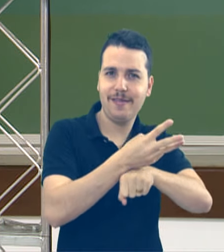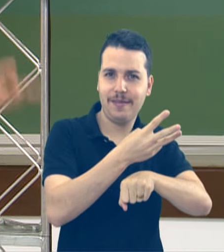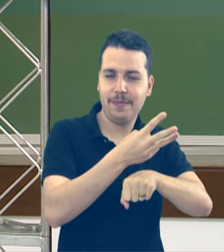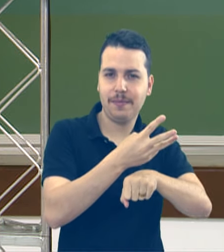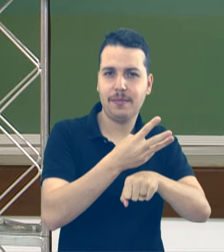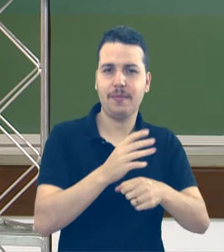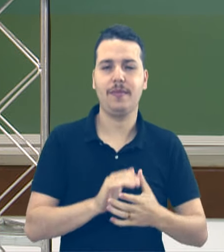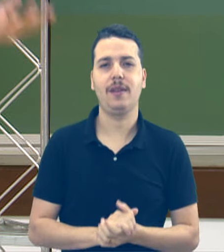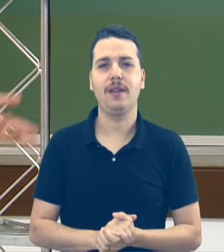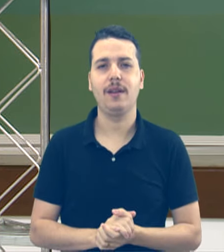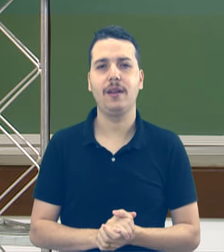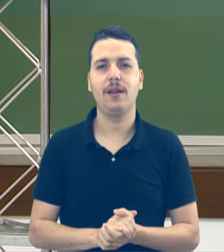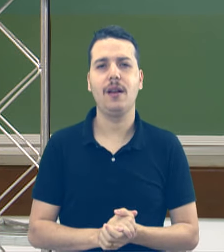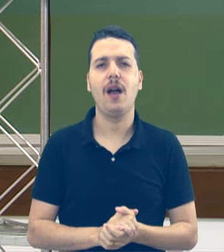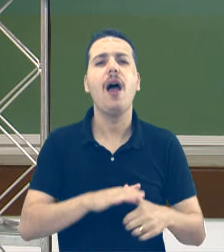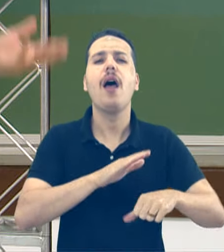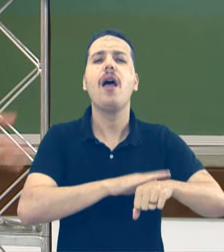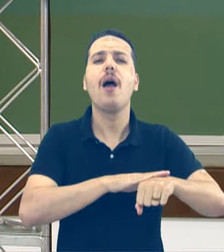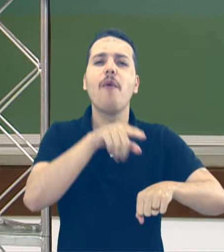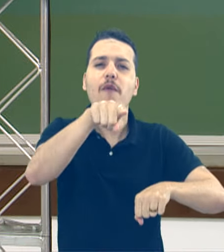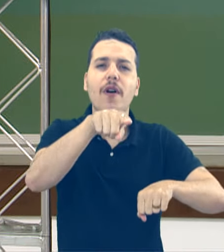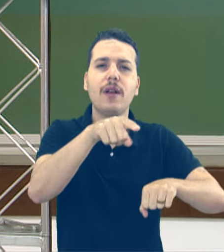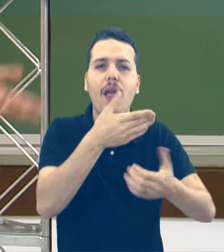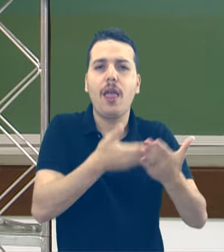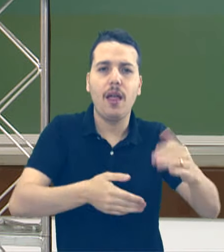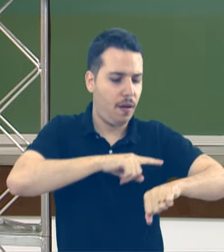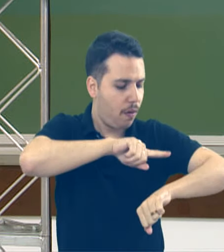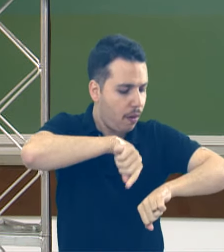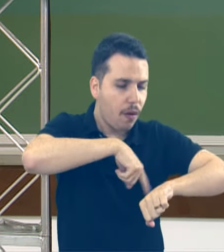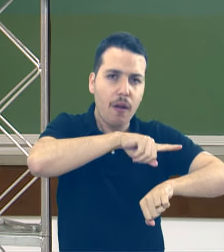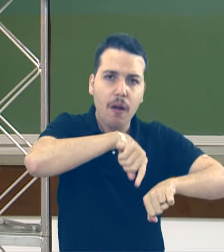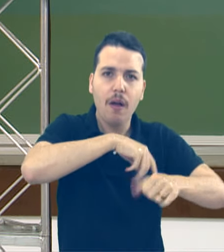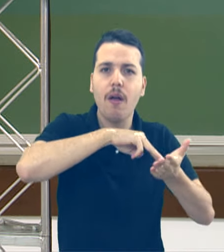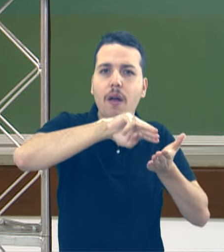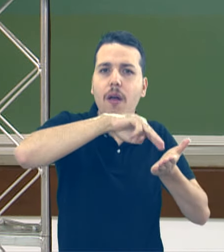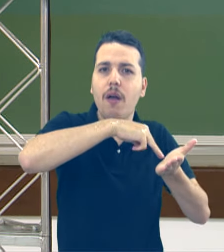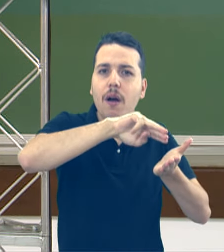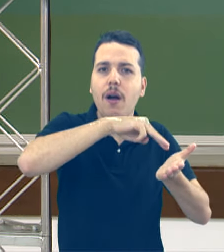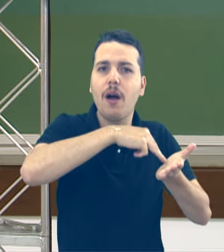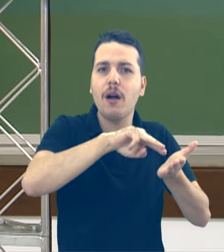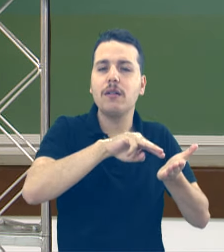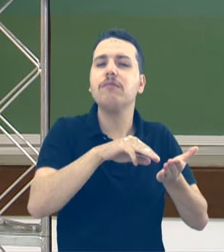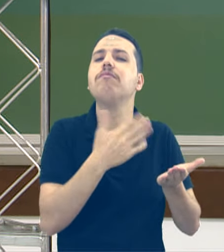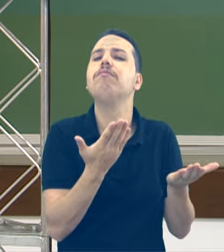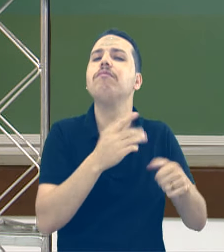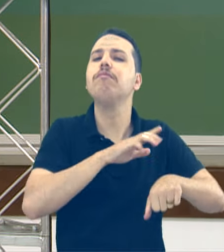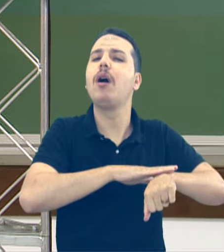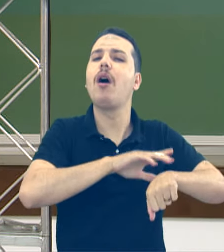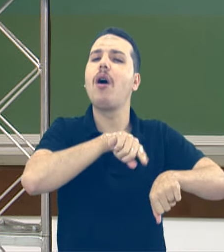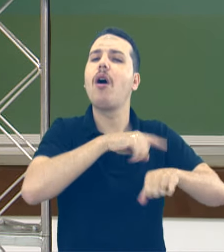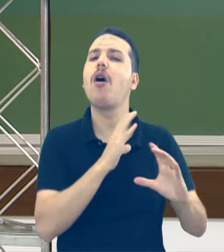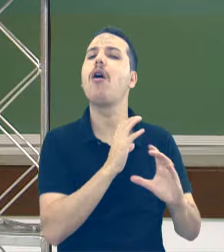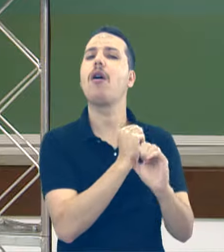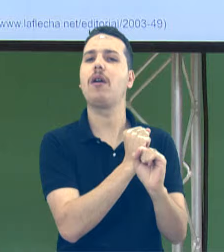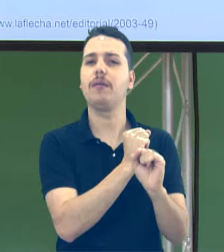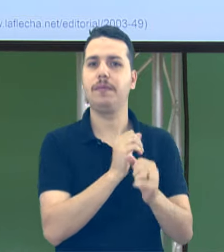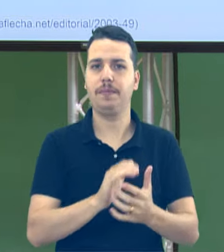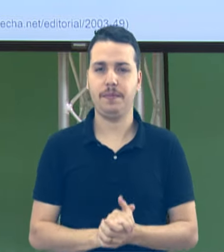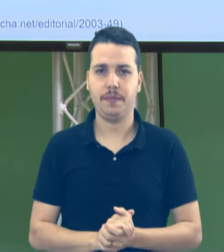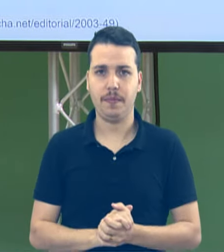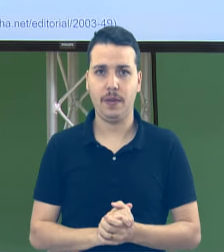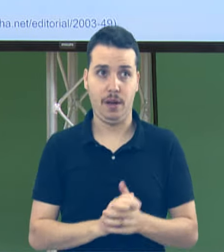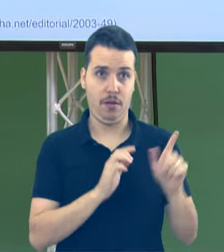Quanto tempo você perde ali no seu dia a dia com o WhatsApp? Aqui ele traz o